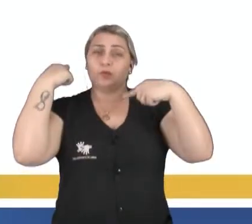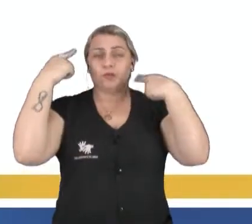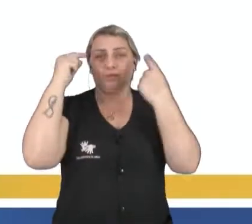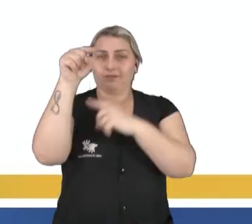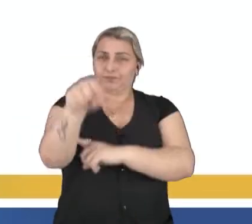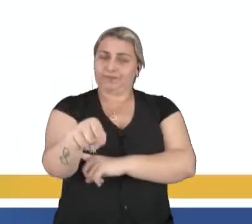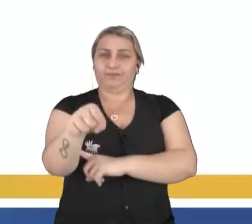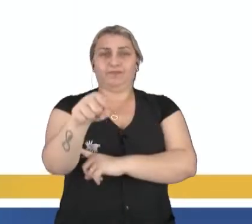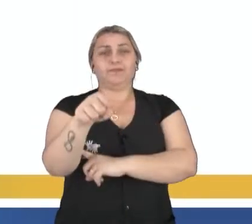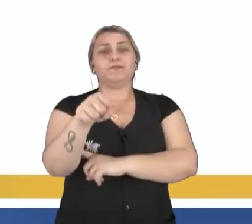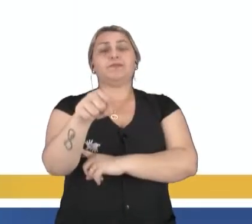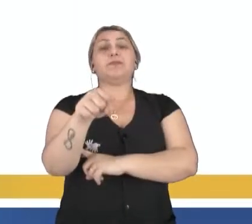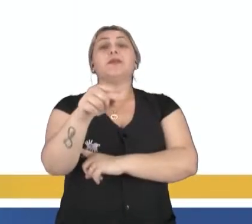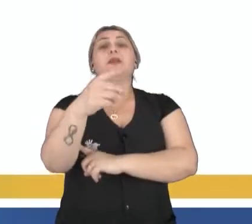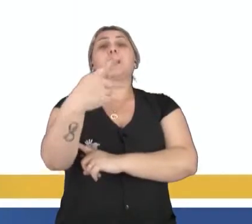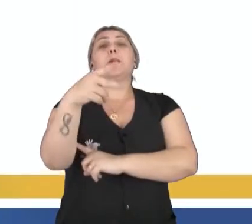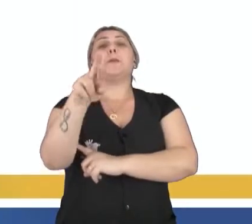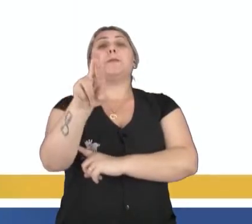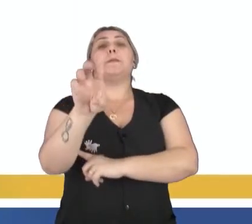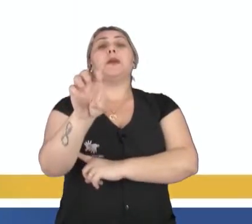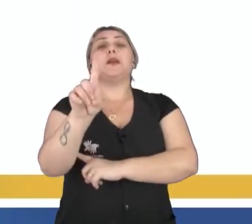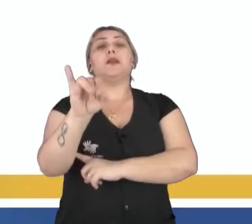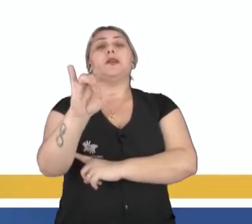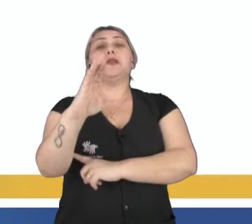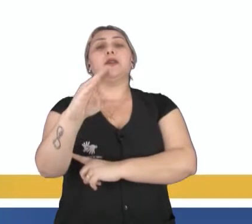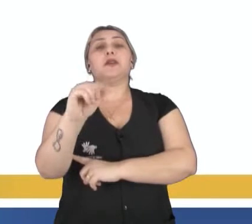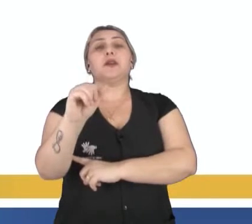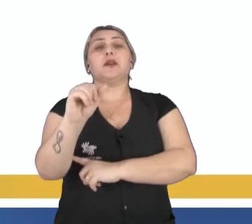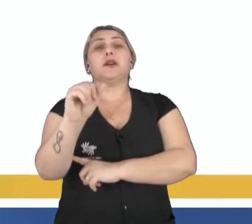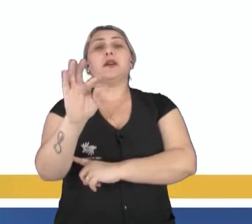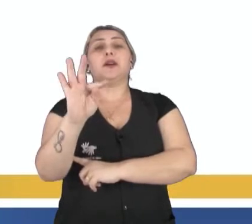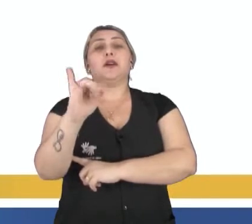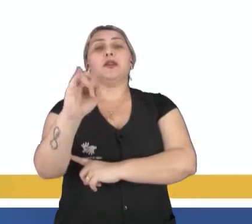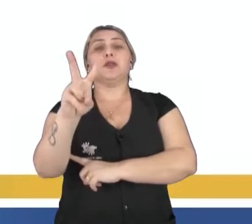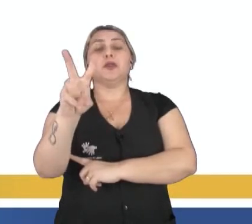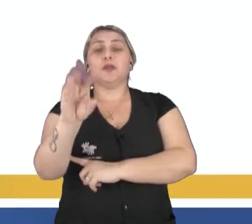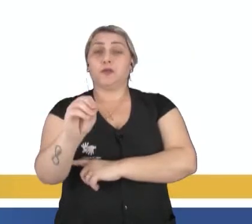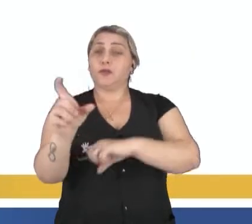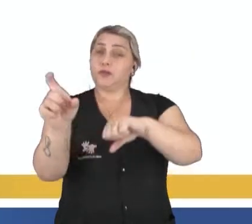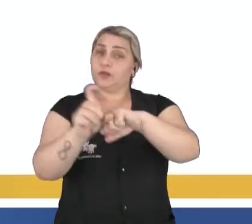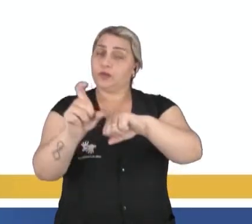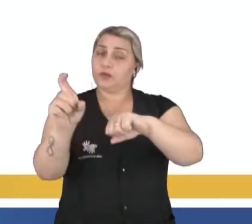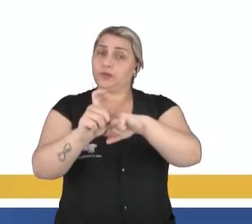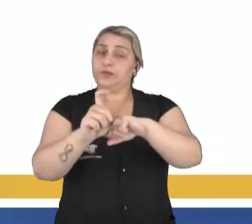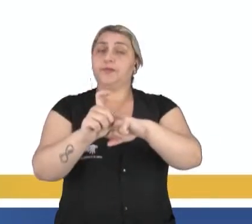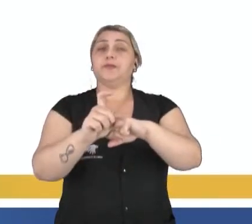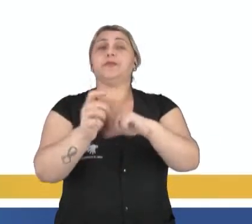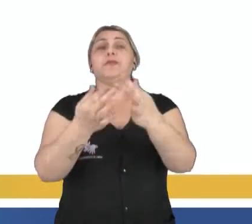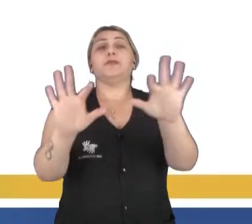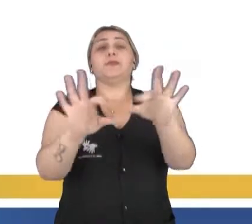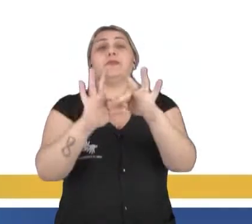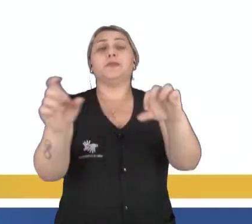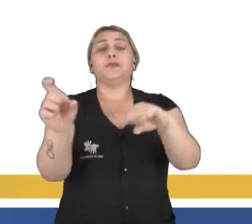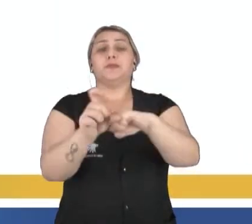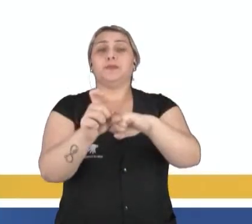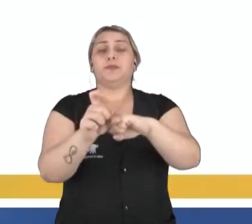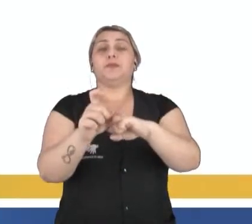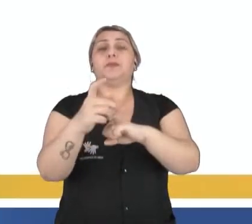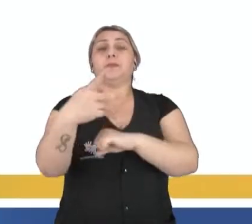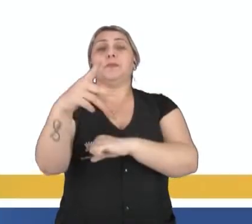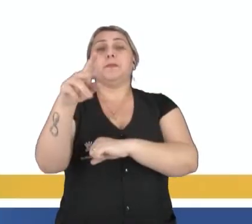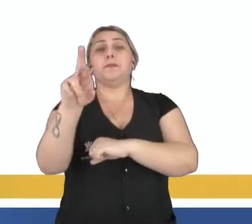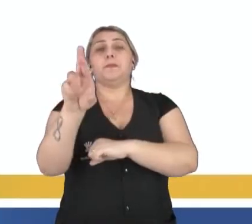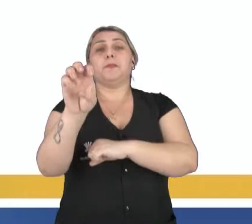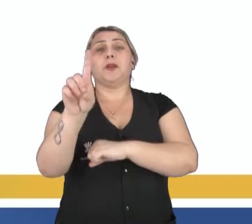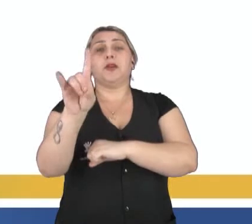você como um predicativo do sujeito, tá bom? Então, oração subordinada substantiva predicativa.